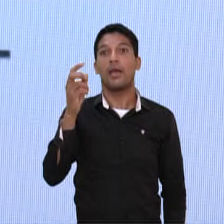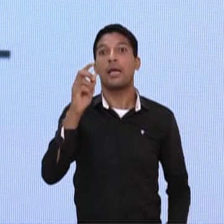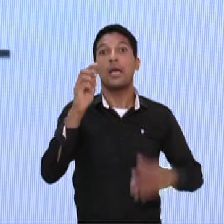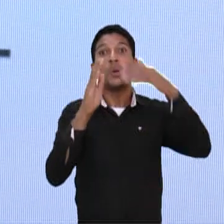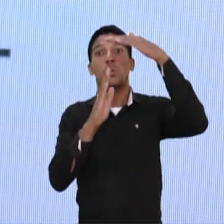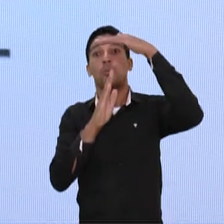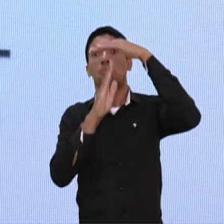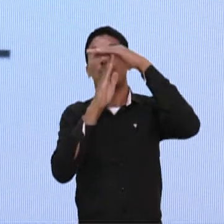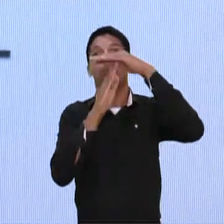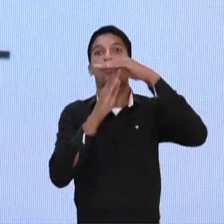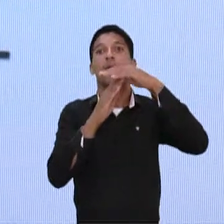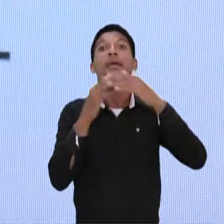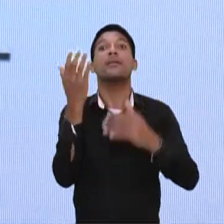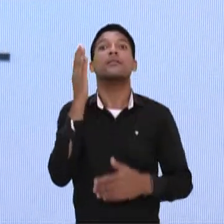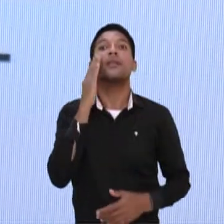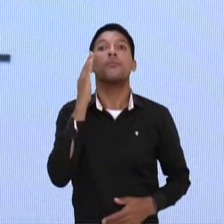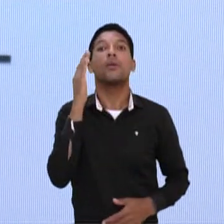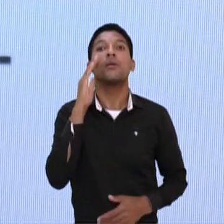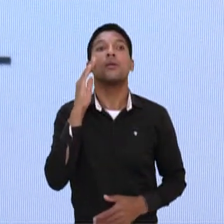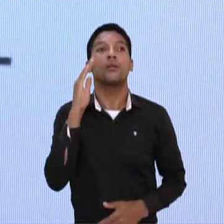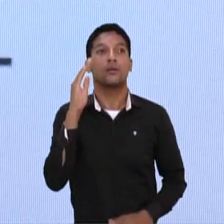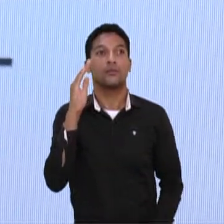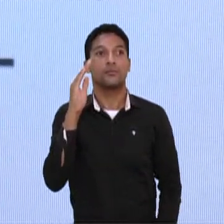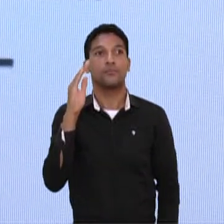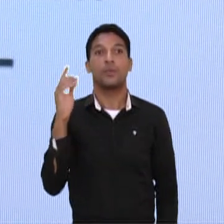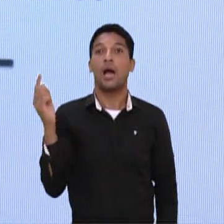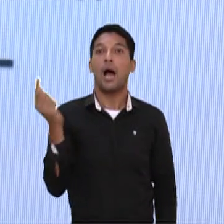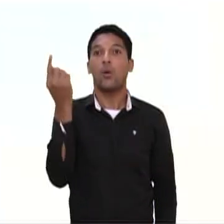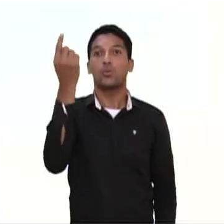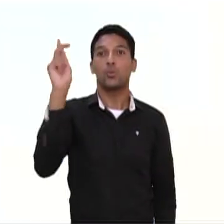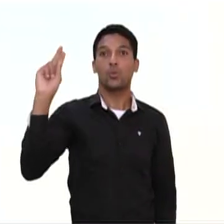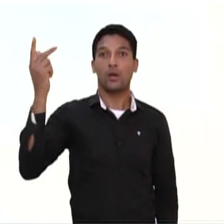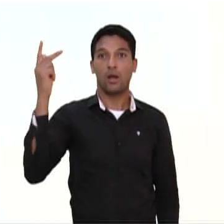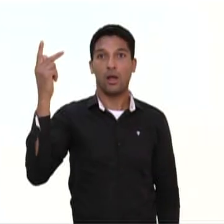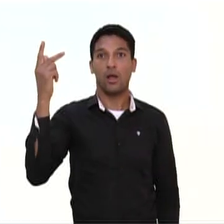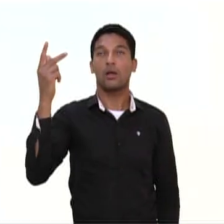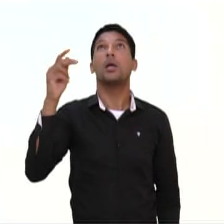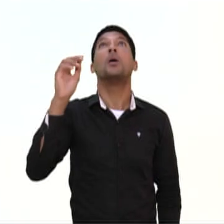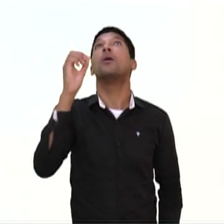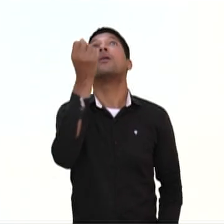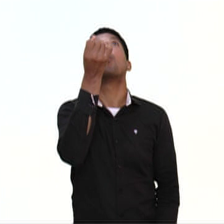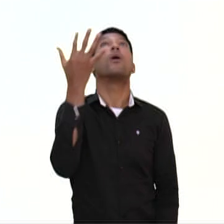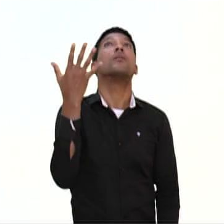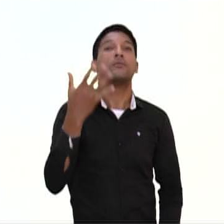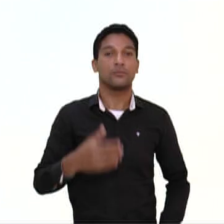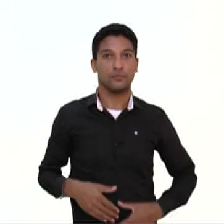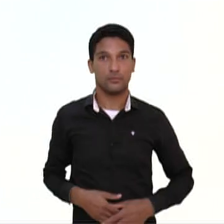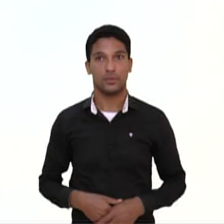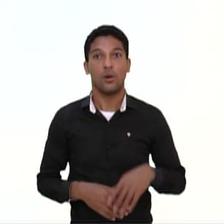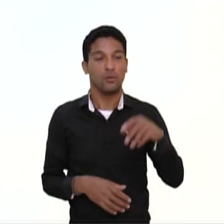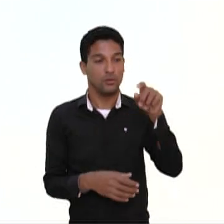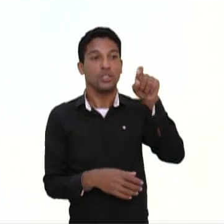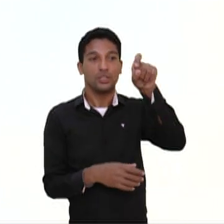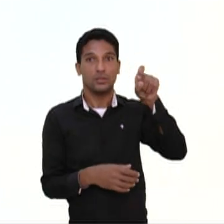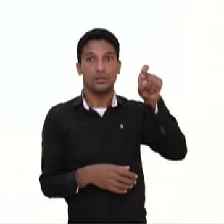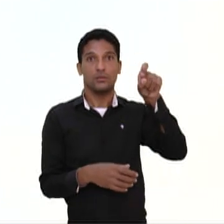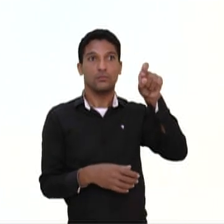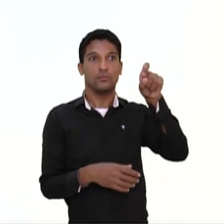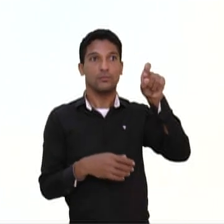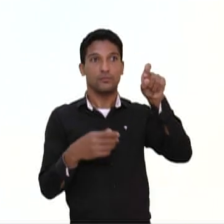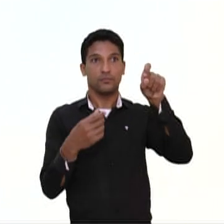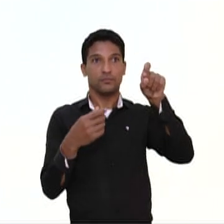ponto zero ali, ok? Então vamos ver o que eu fiz. Quando eu troco x por 5 na